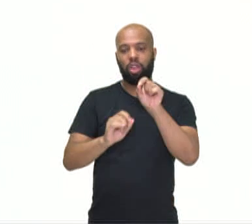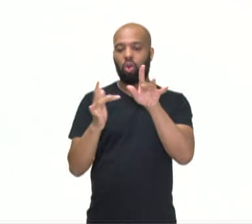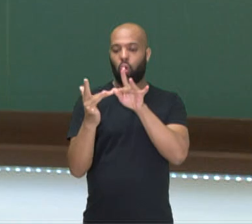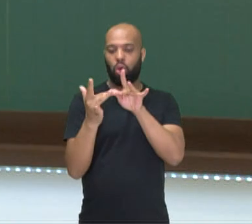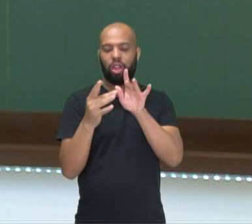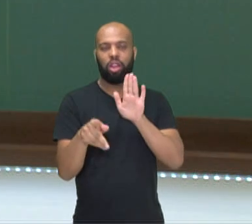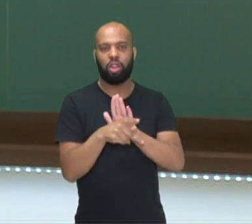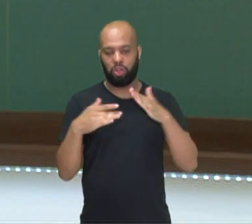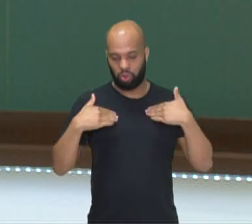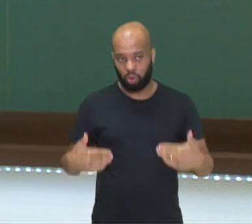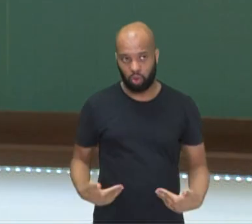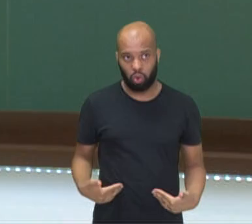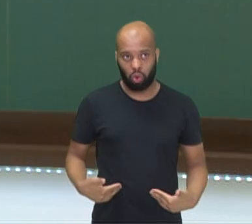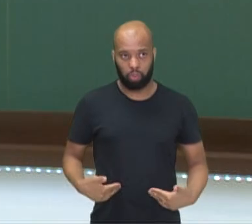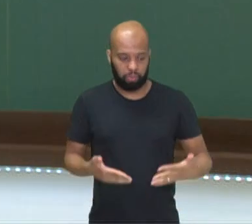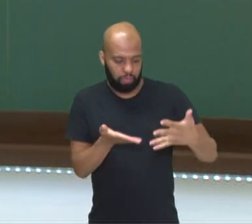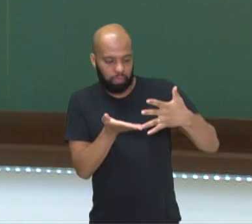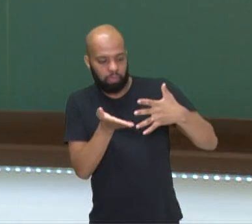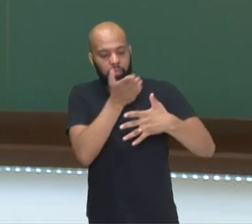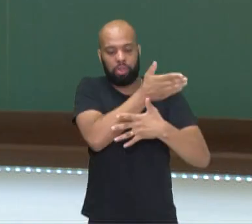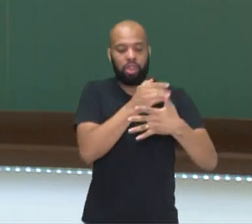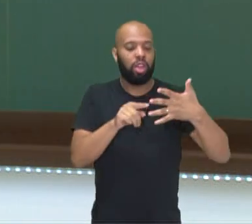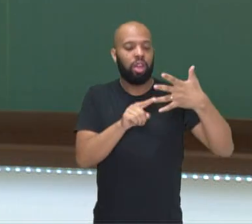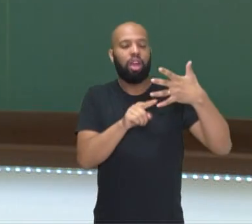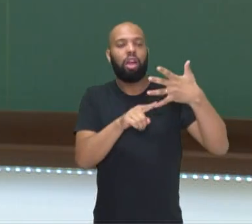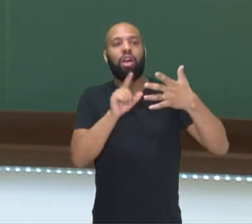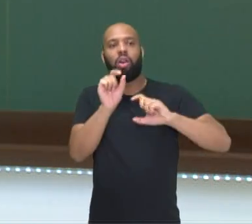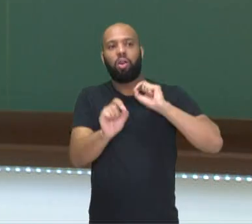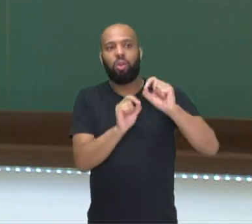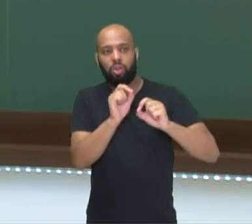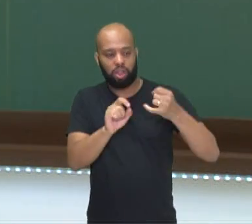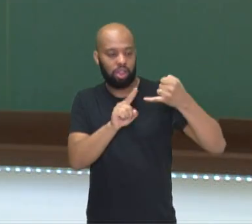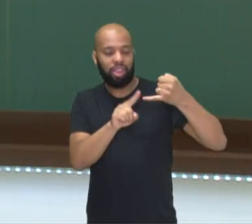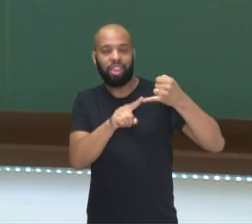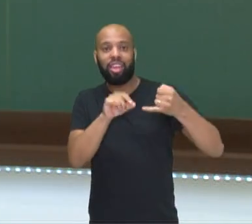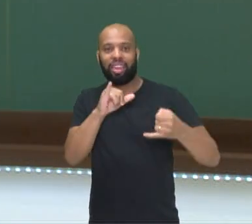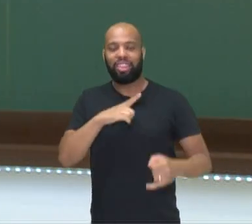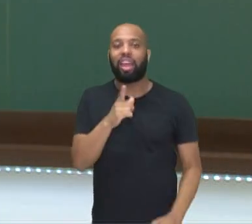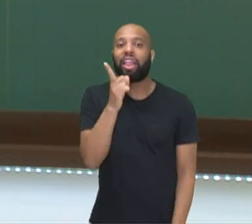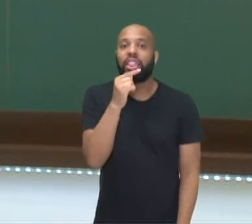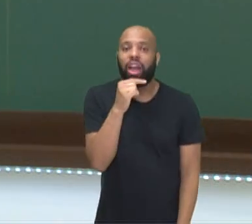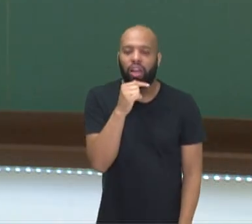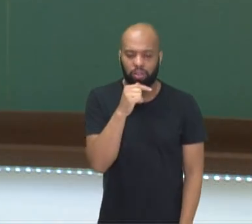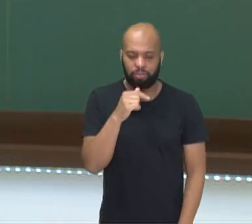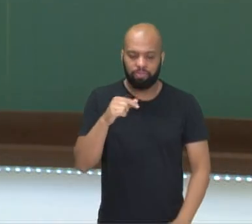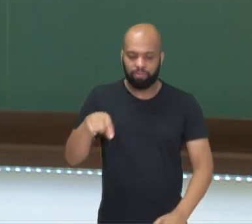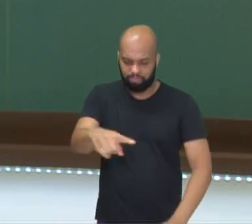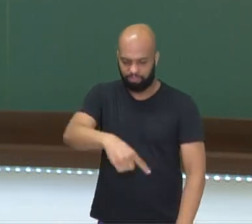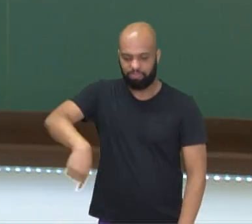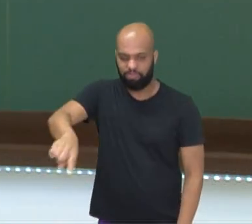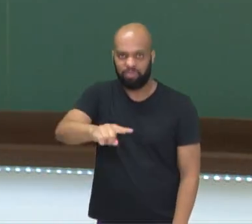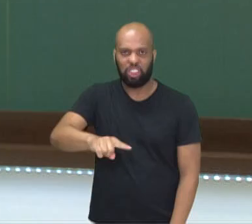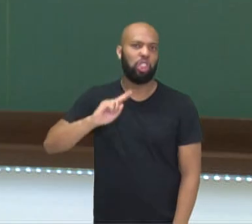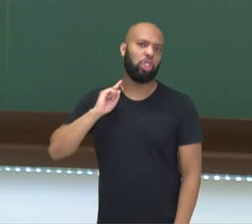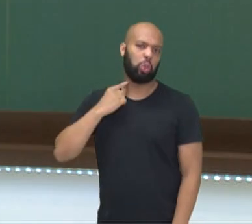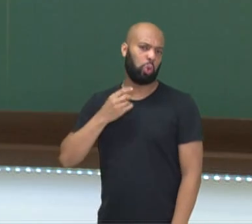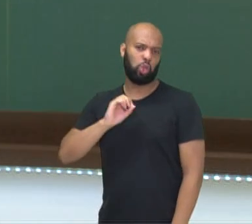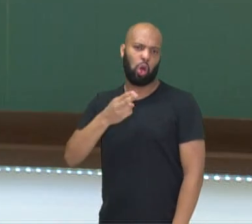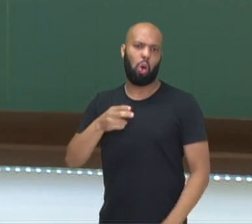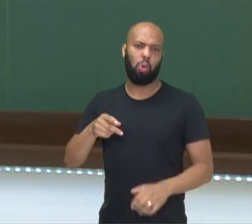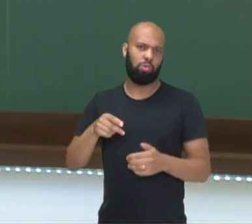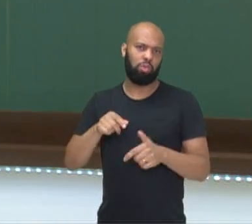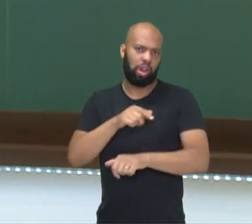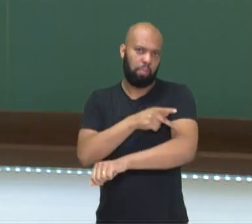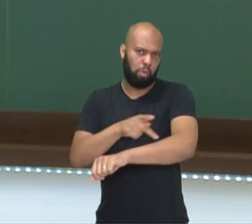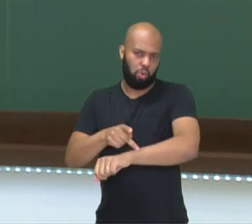com o meu corpo ou eliminando o adulto. Mas ao eliminar focos de água parada, eu estou quebrando esse ciclo. A